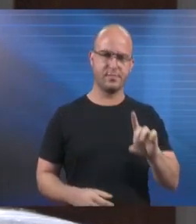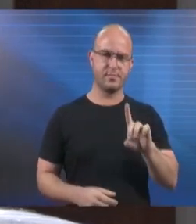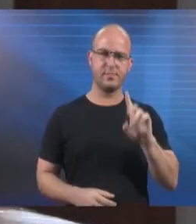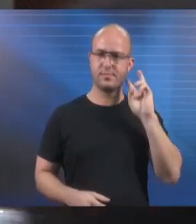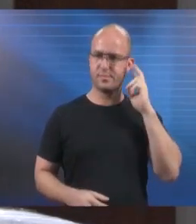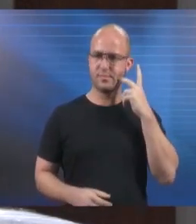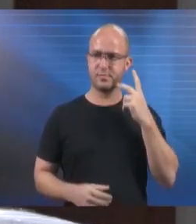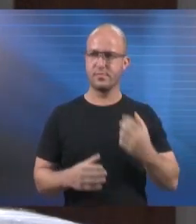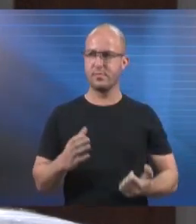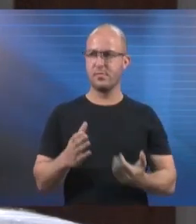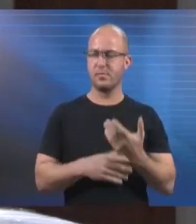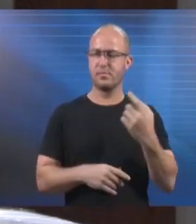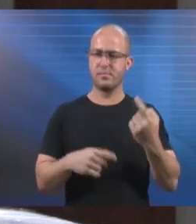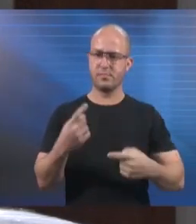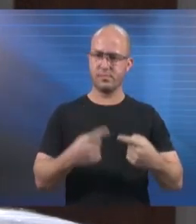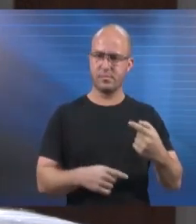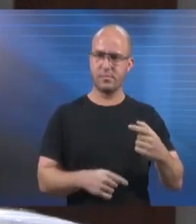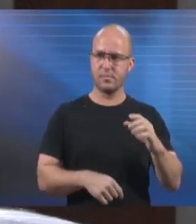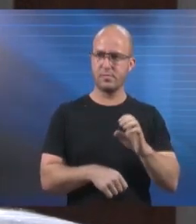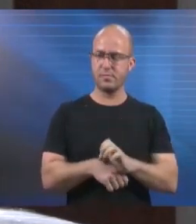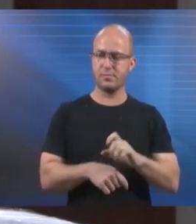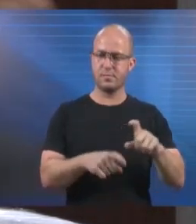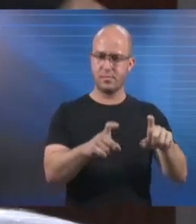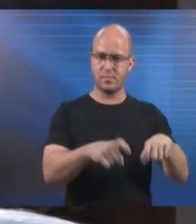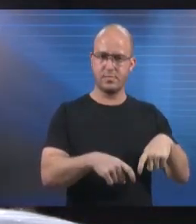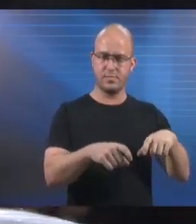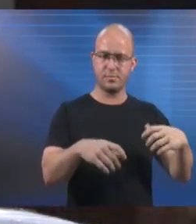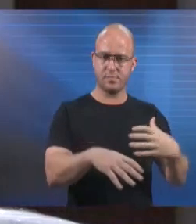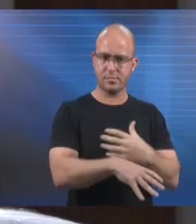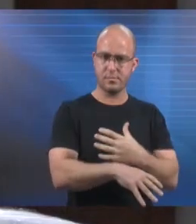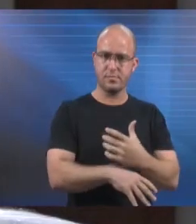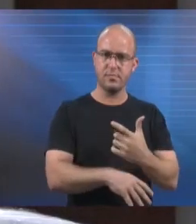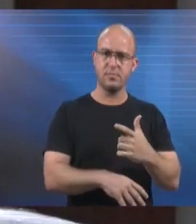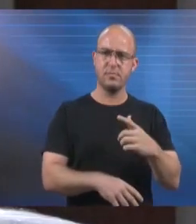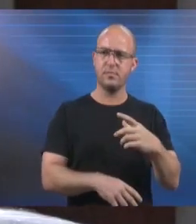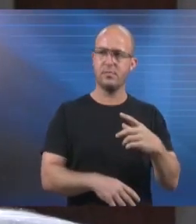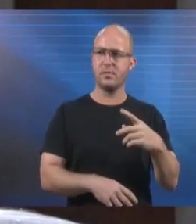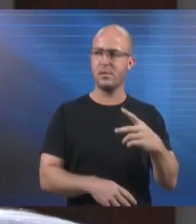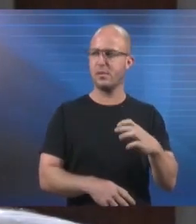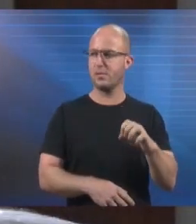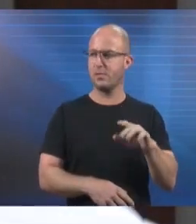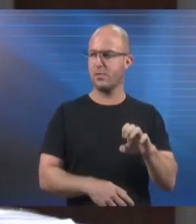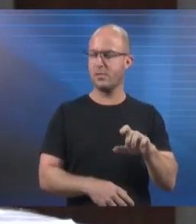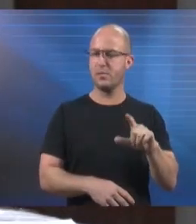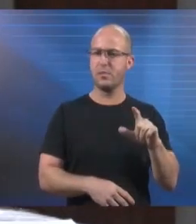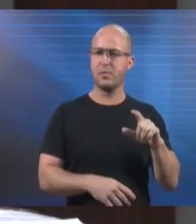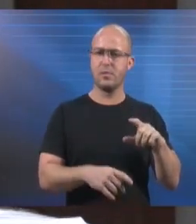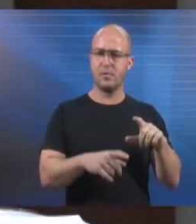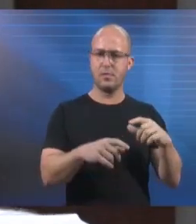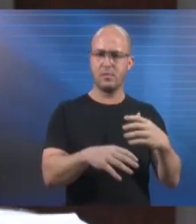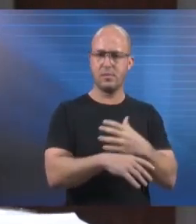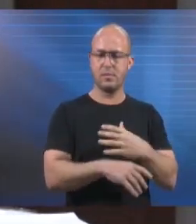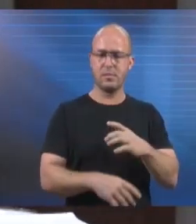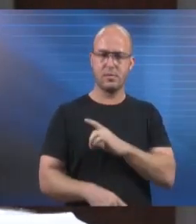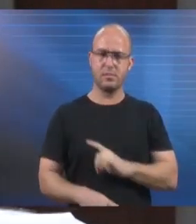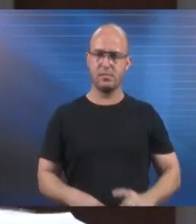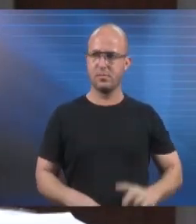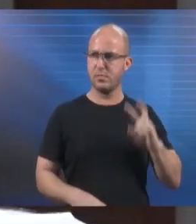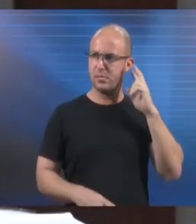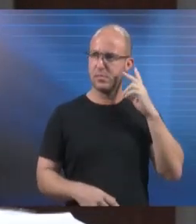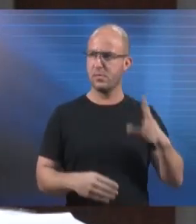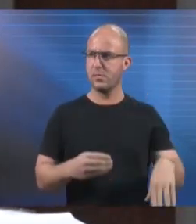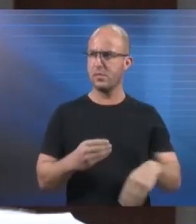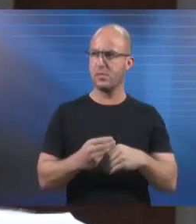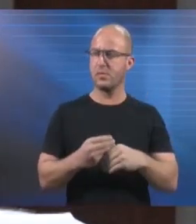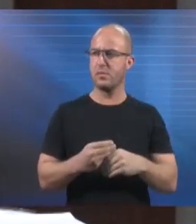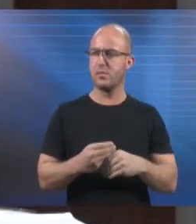Basílio institui a política estadual de agricultura Urbana e pério Urbana no Estado do Rio Grande do Norte deputada devanei de Basílio inclui o